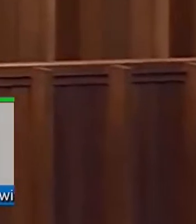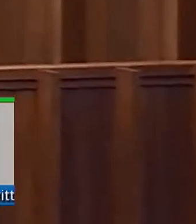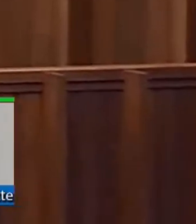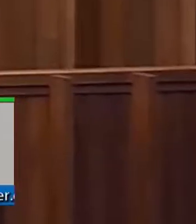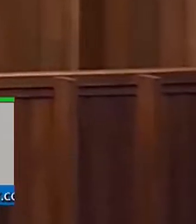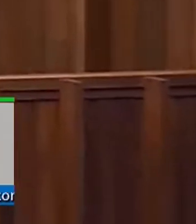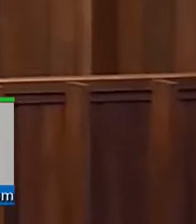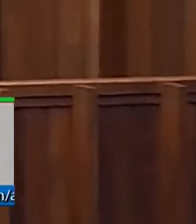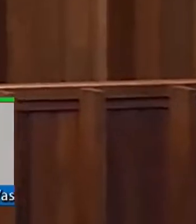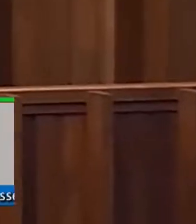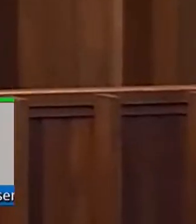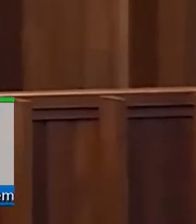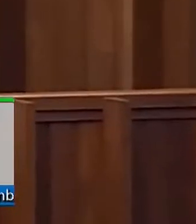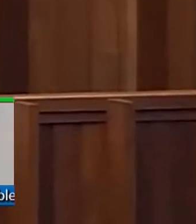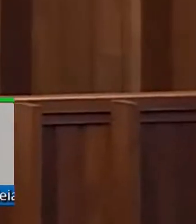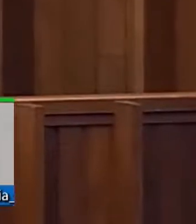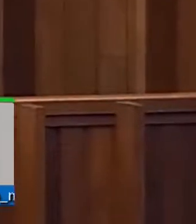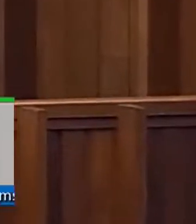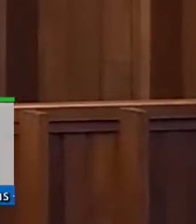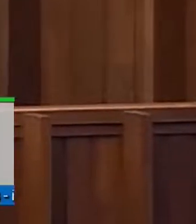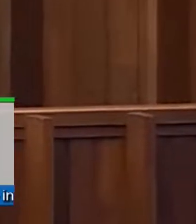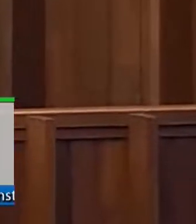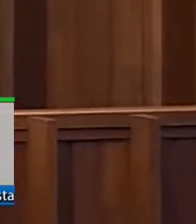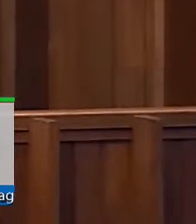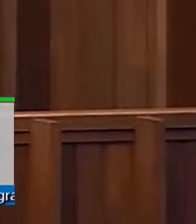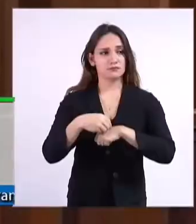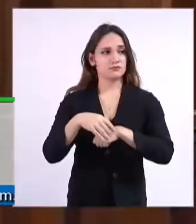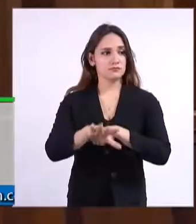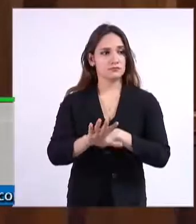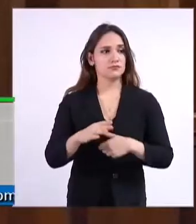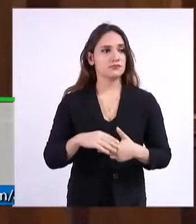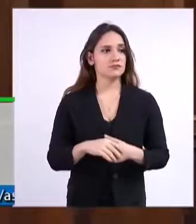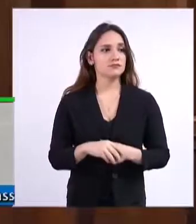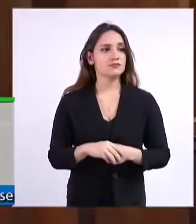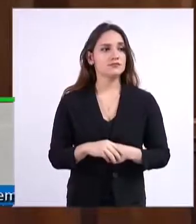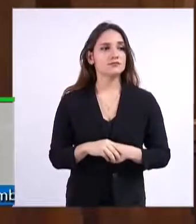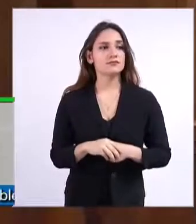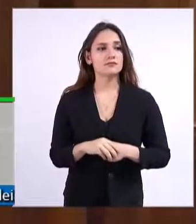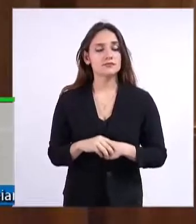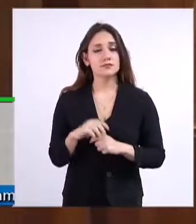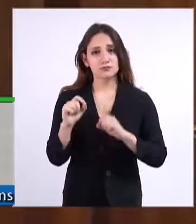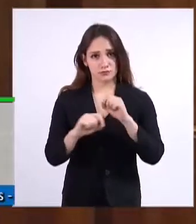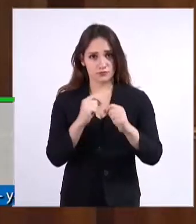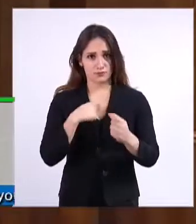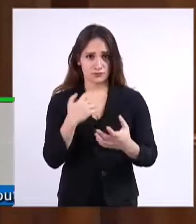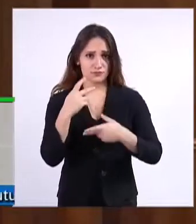eu gostaria de fazer um pronunciamento nesta manhã sobre